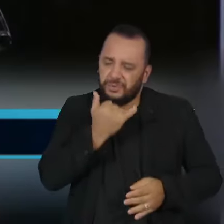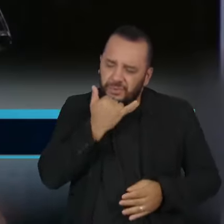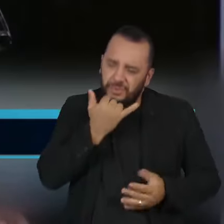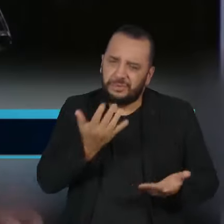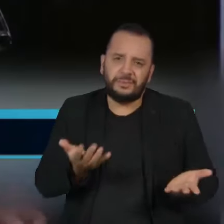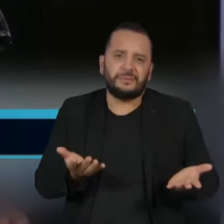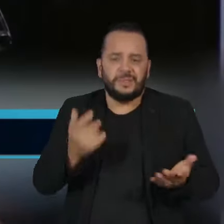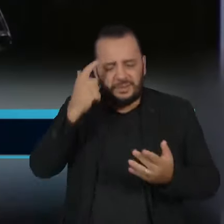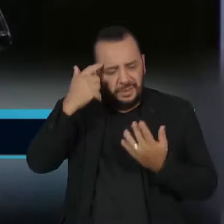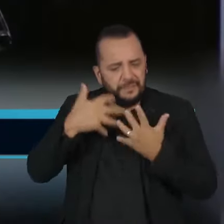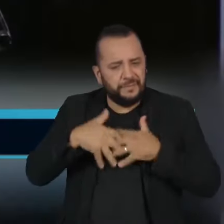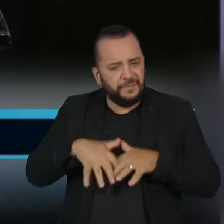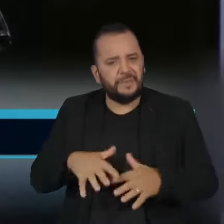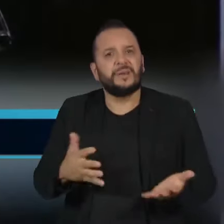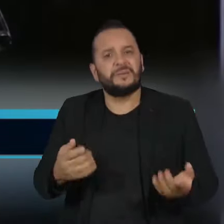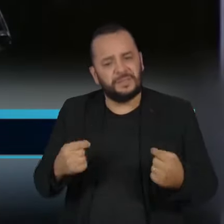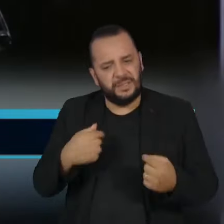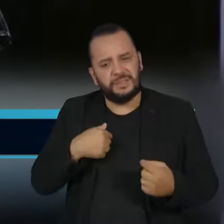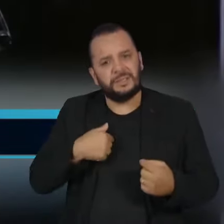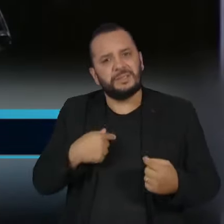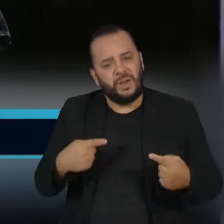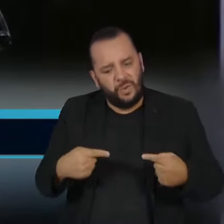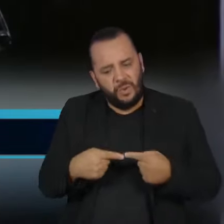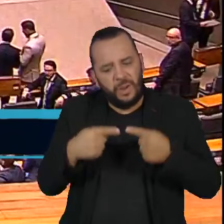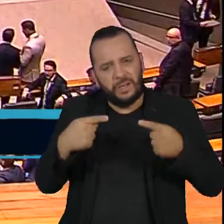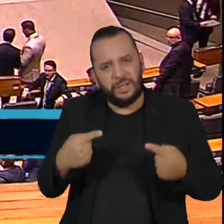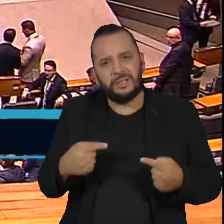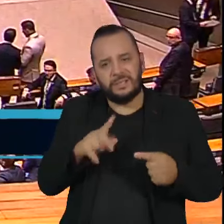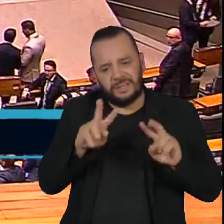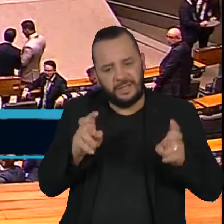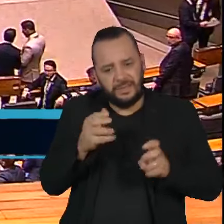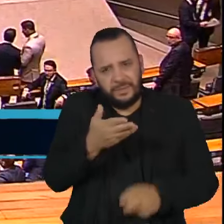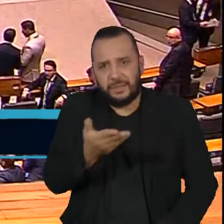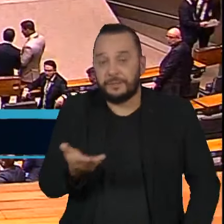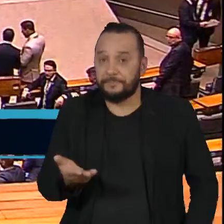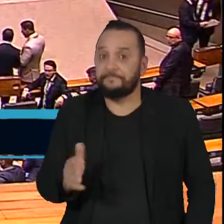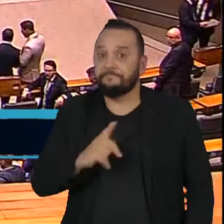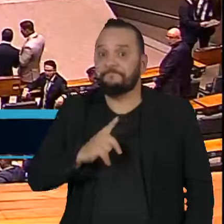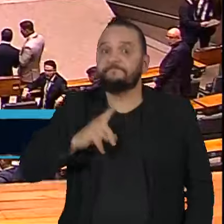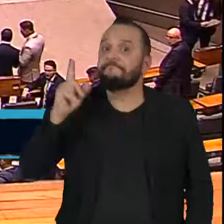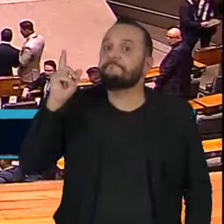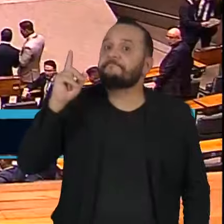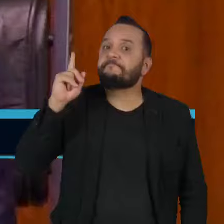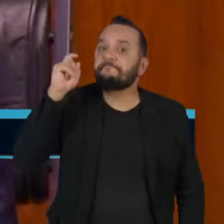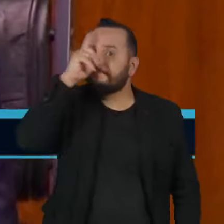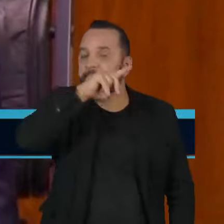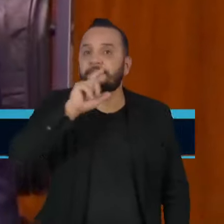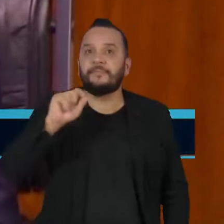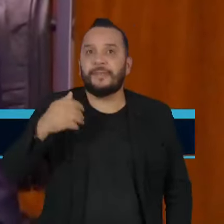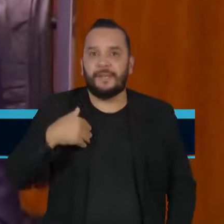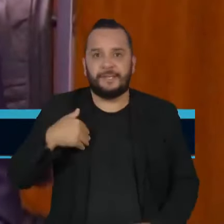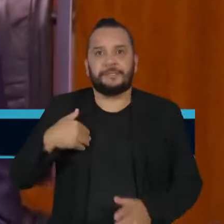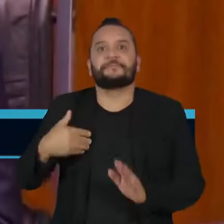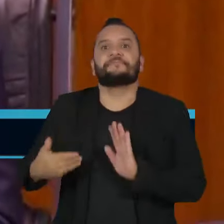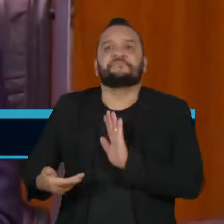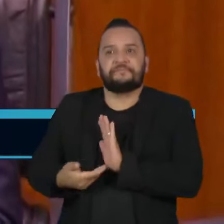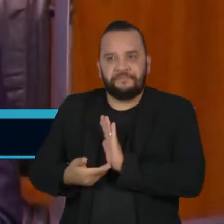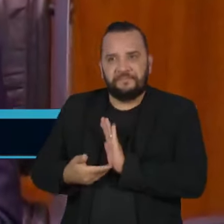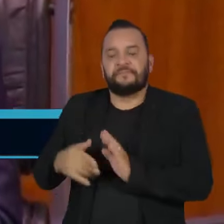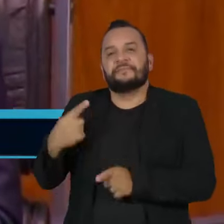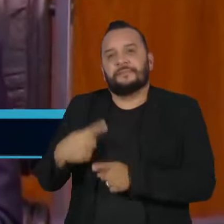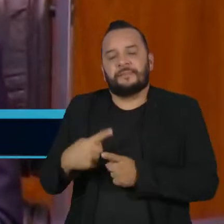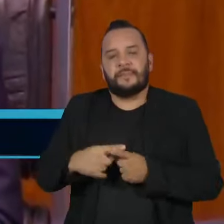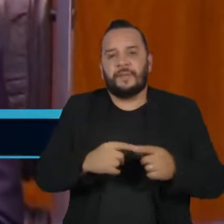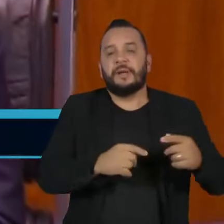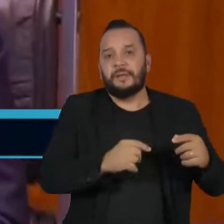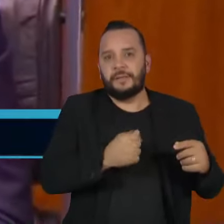senso e a reflexão do Congresso em relação a esse tema. Há dificuldades também na outra casa. Na Câmara, a relação do Executivo